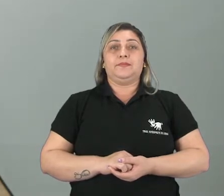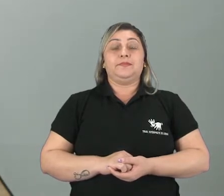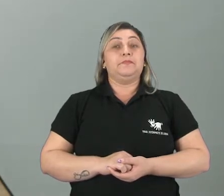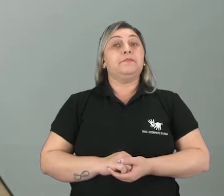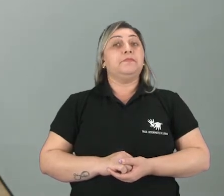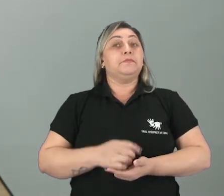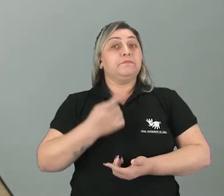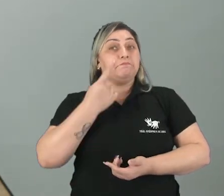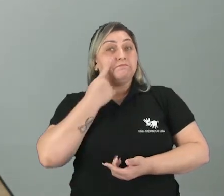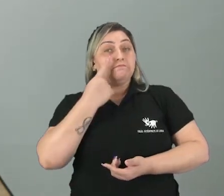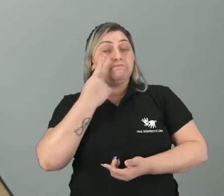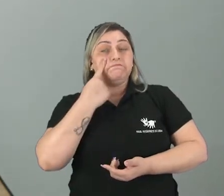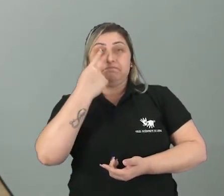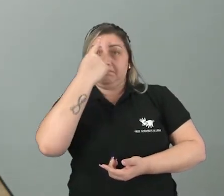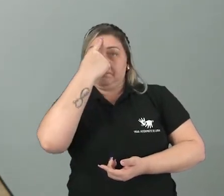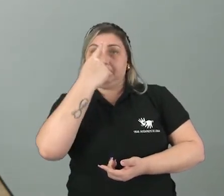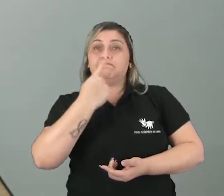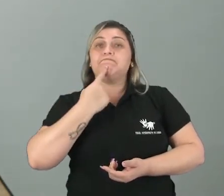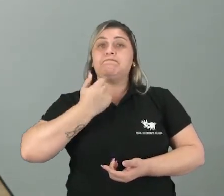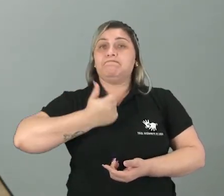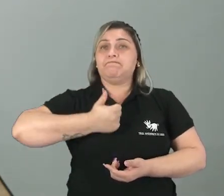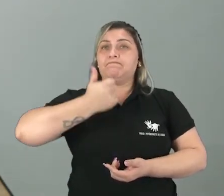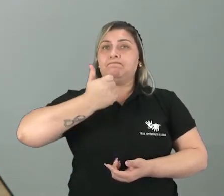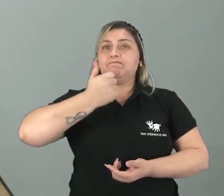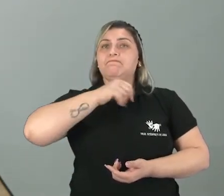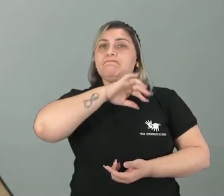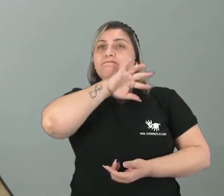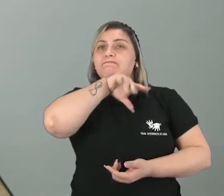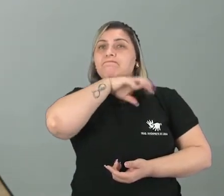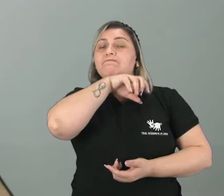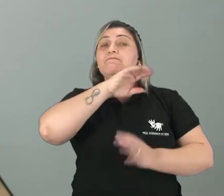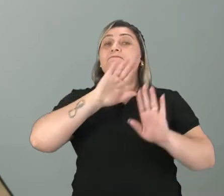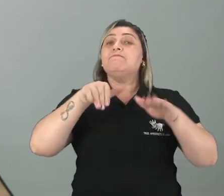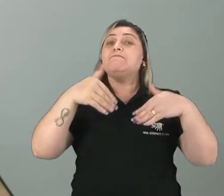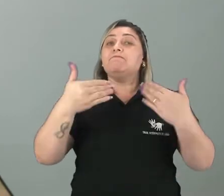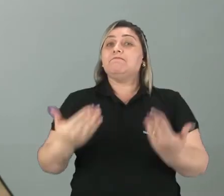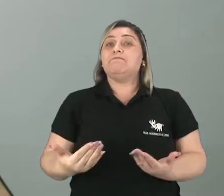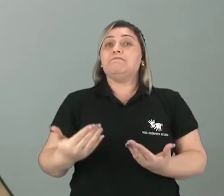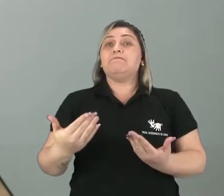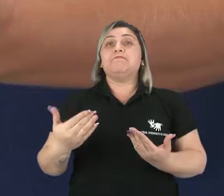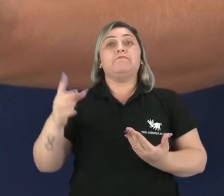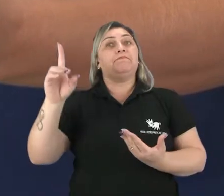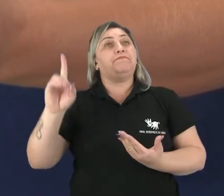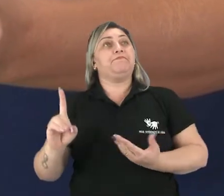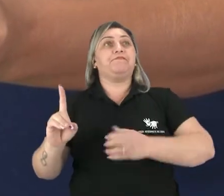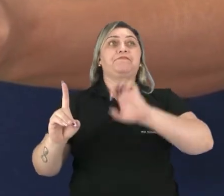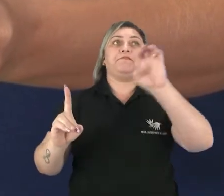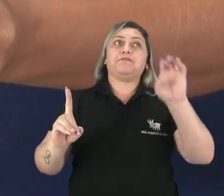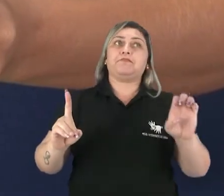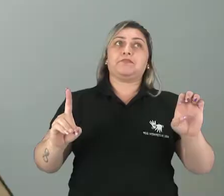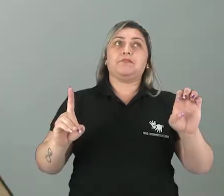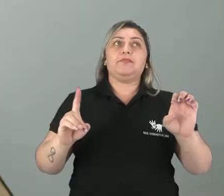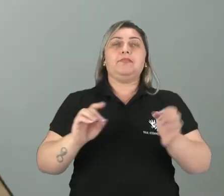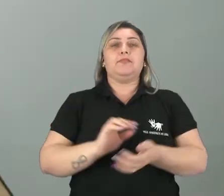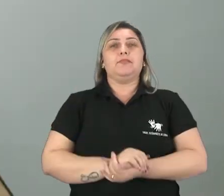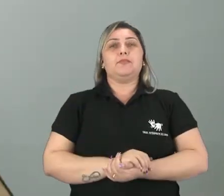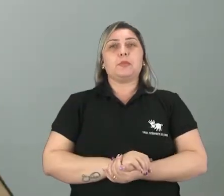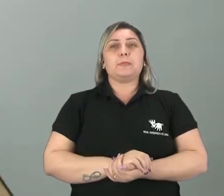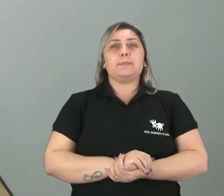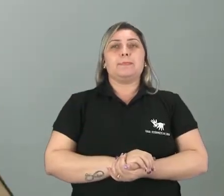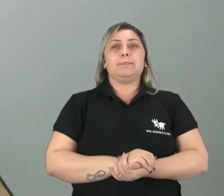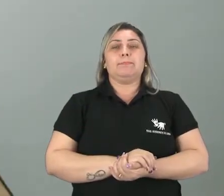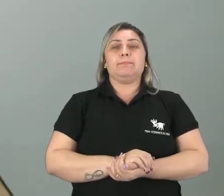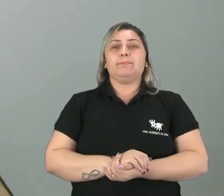Bom vamos lá observar a imagem do primeiro animal qual lado ele está virado ele está para o lado